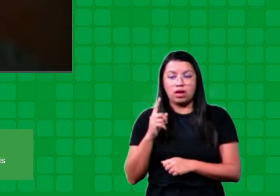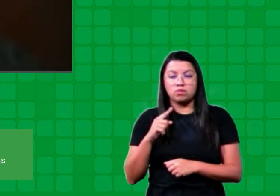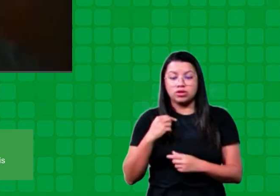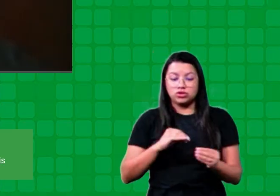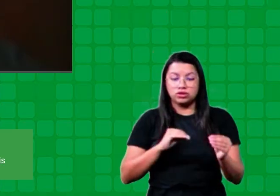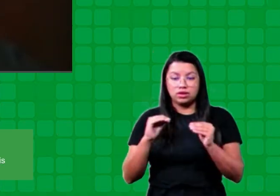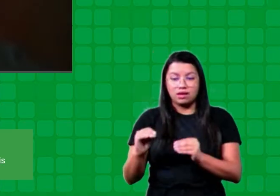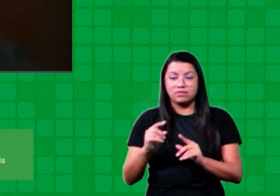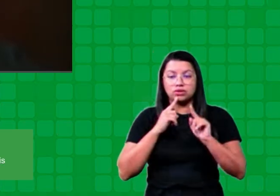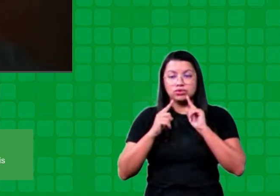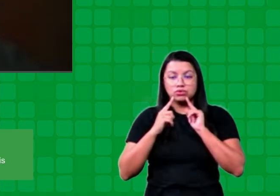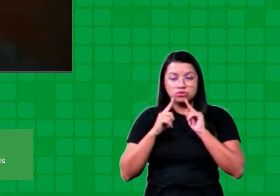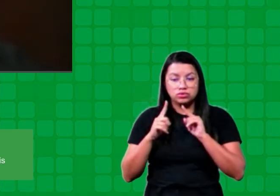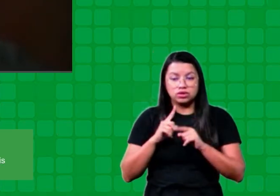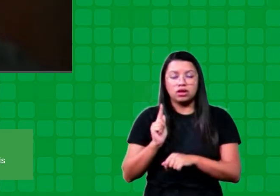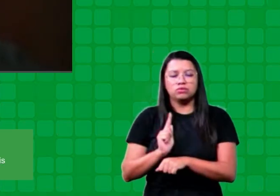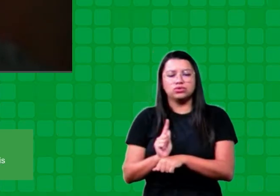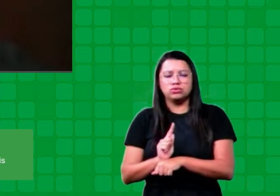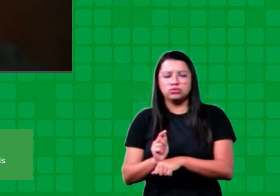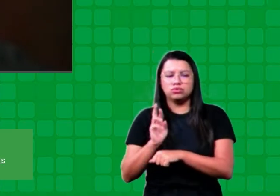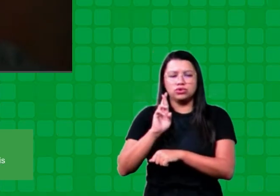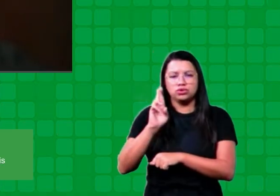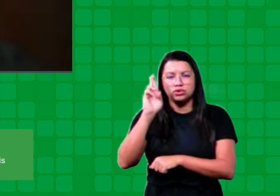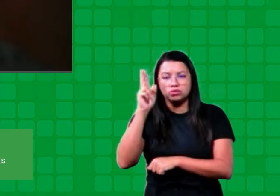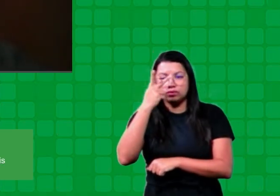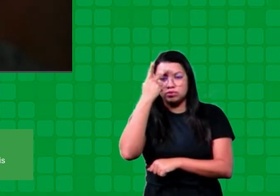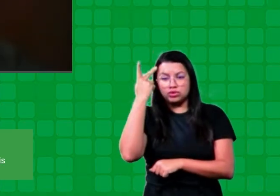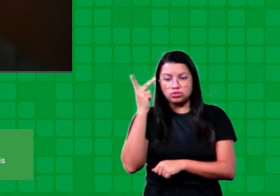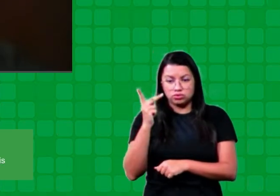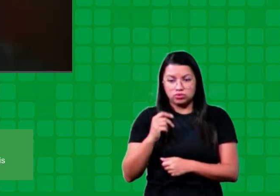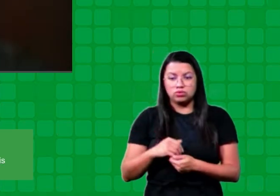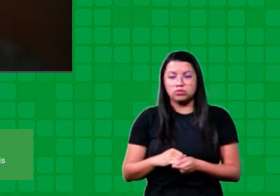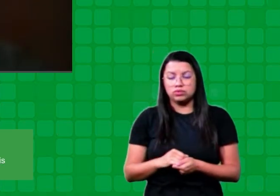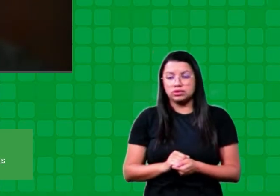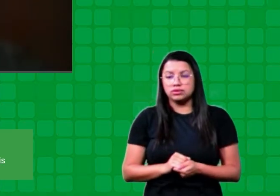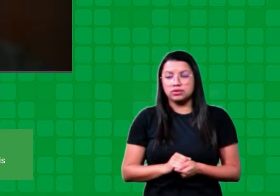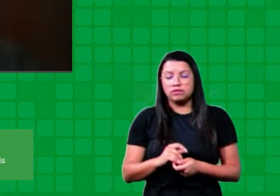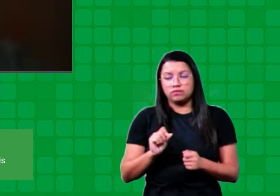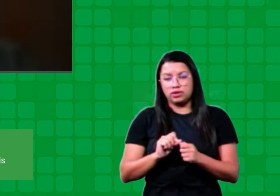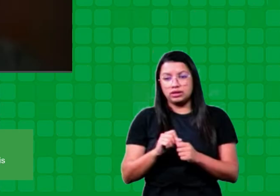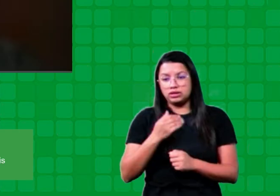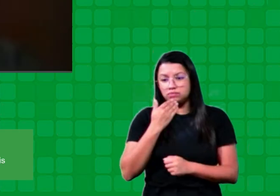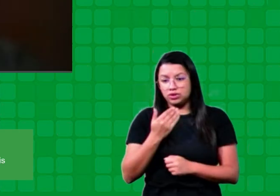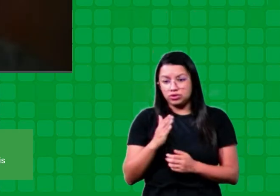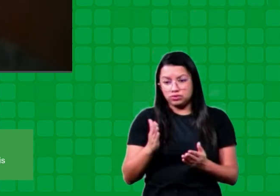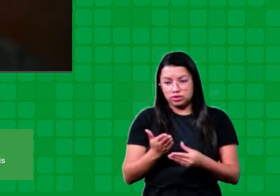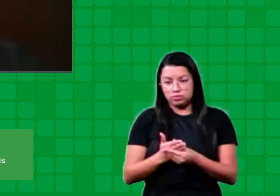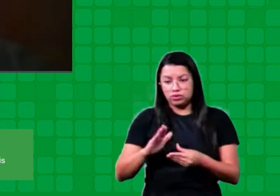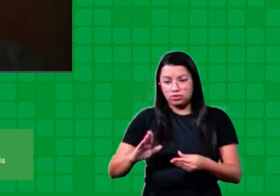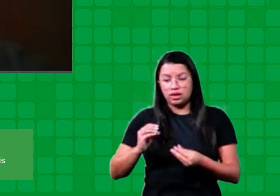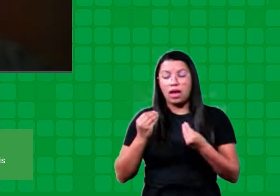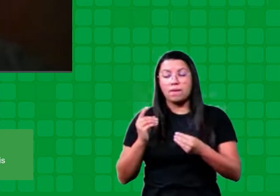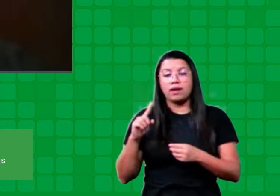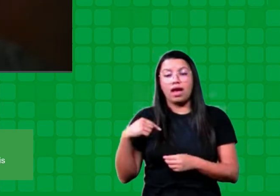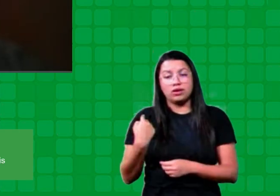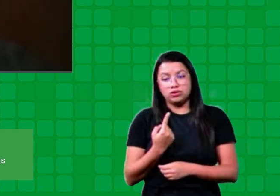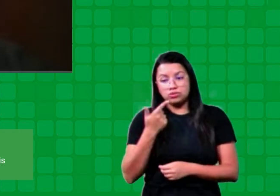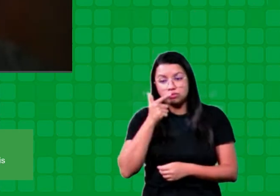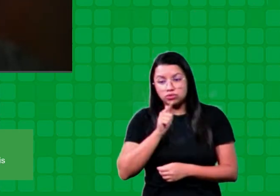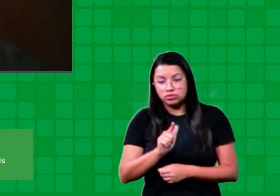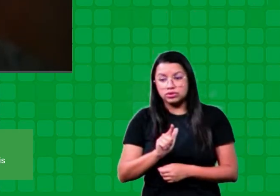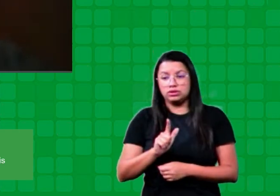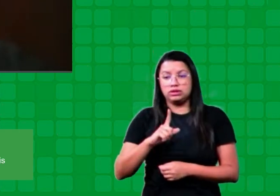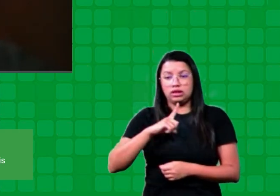dos gestores, né, dos diretores, das pessoas que demandam esses processos, para que a gente consiga manter